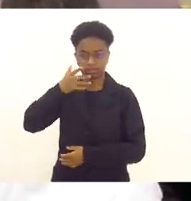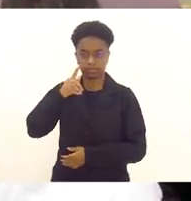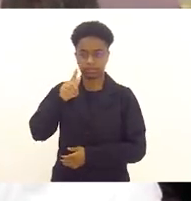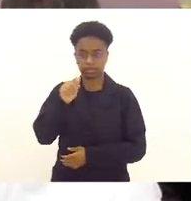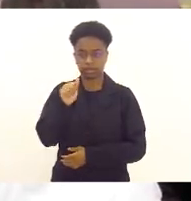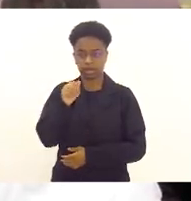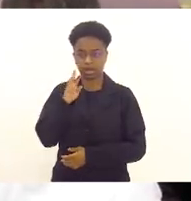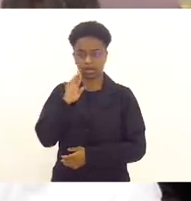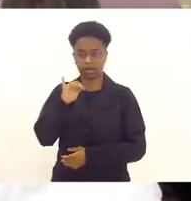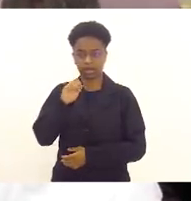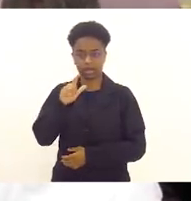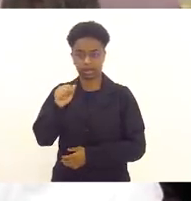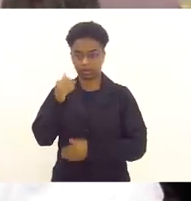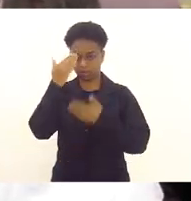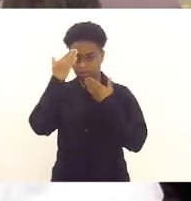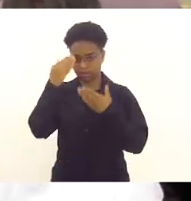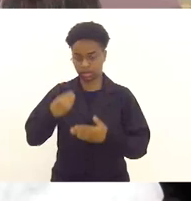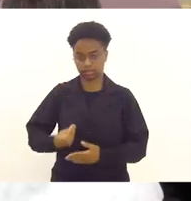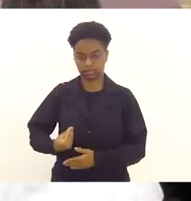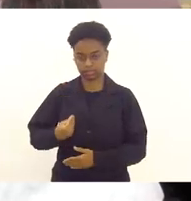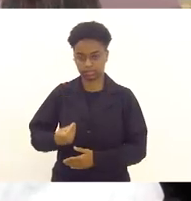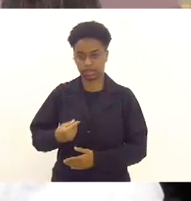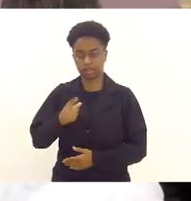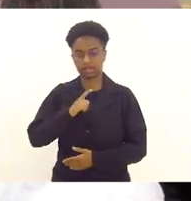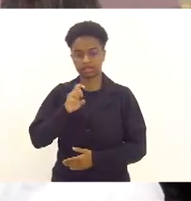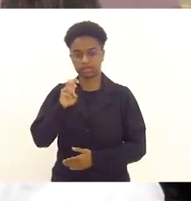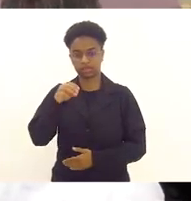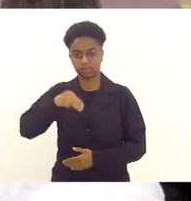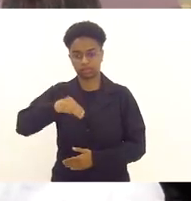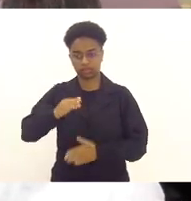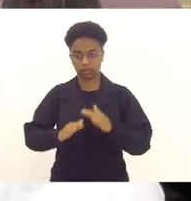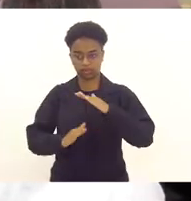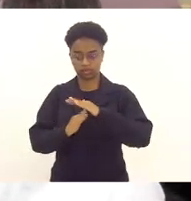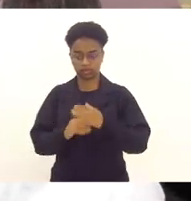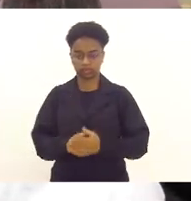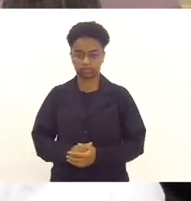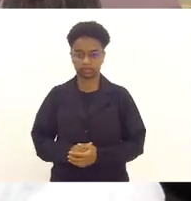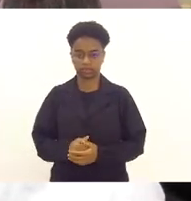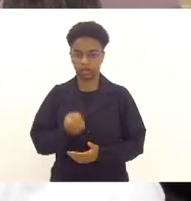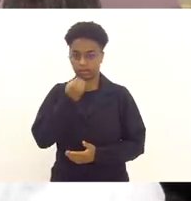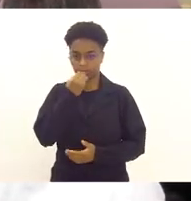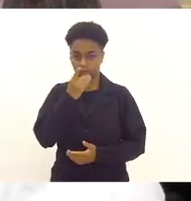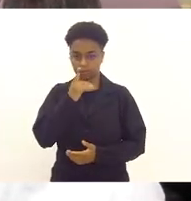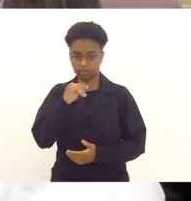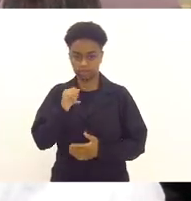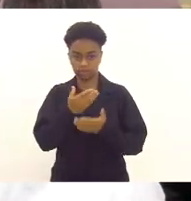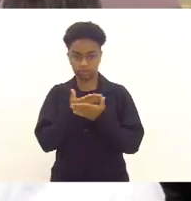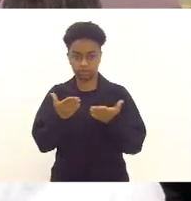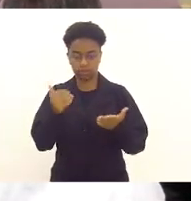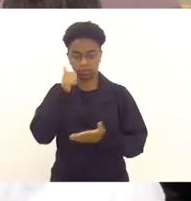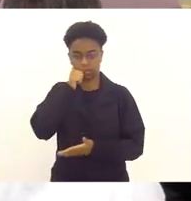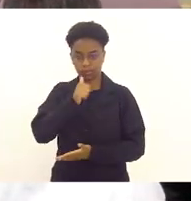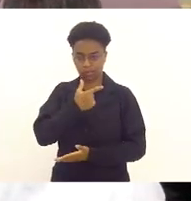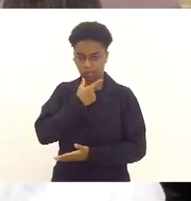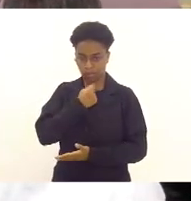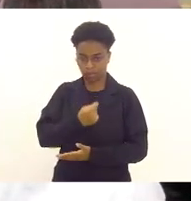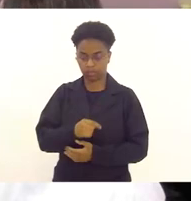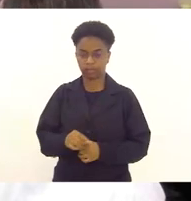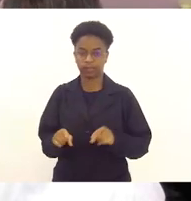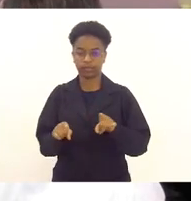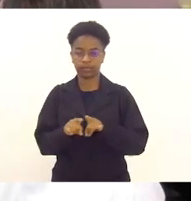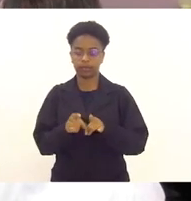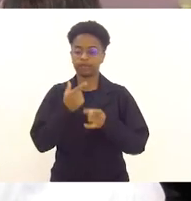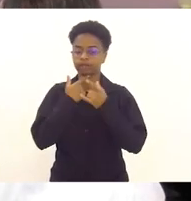Gabriela muito obrigada pela sua presença a senhora tem cinco minutos Bom dia a todas e a todos queria muito